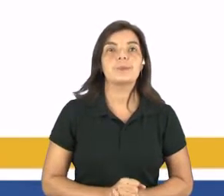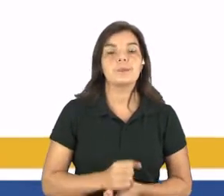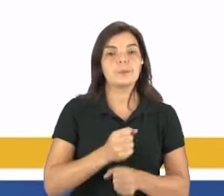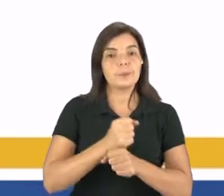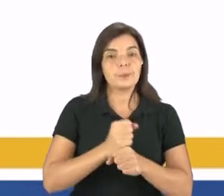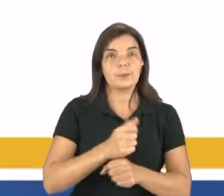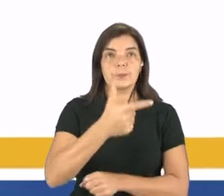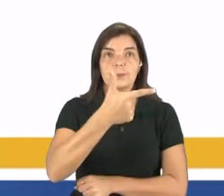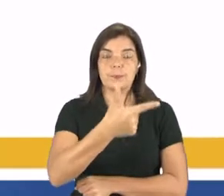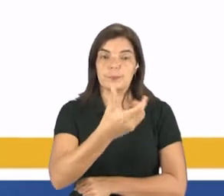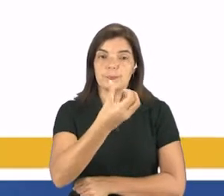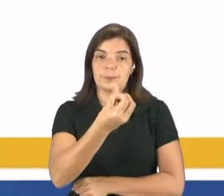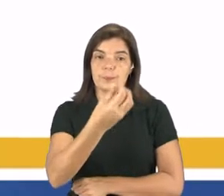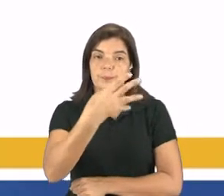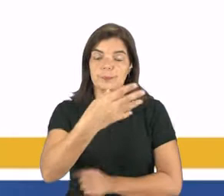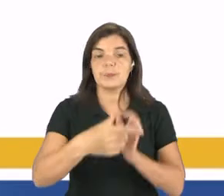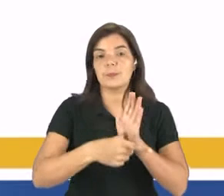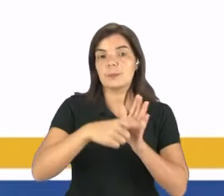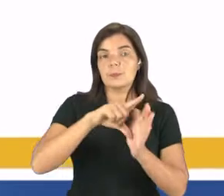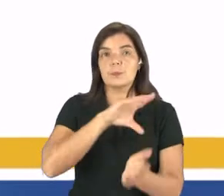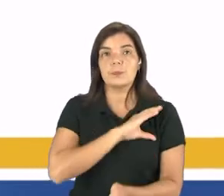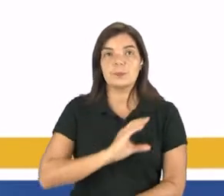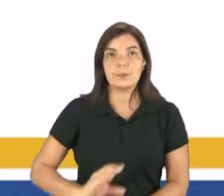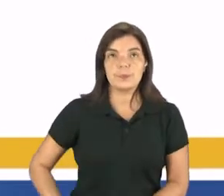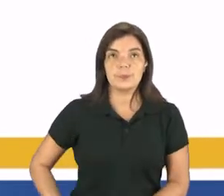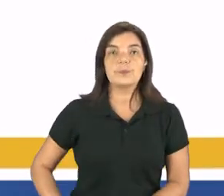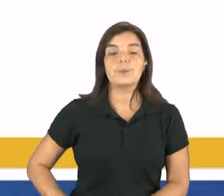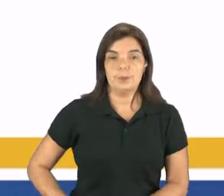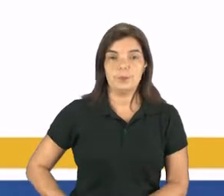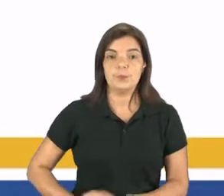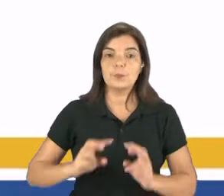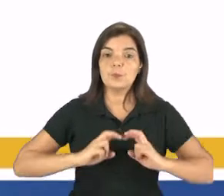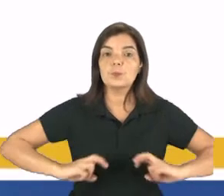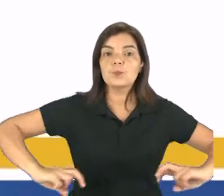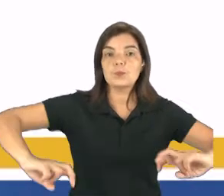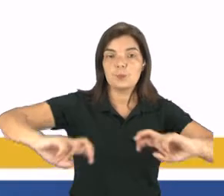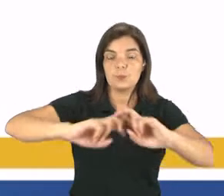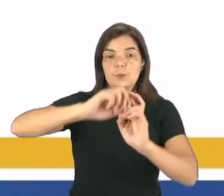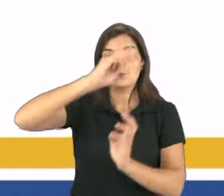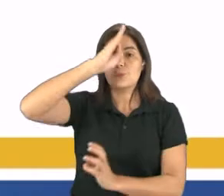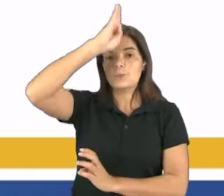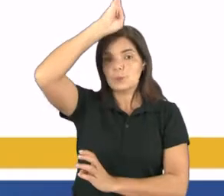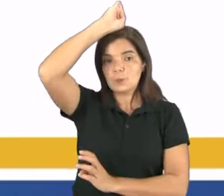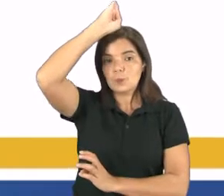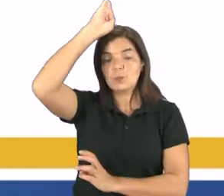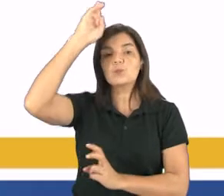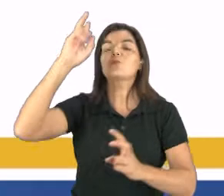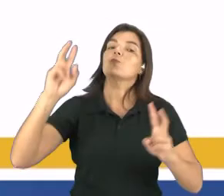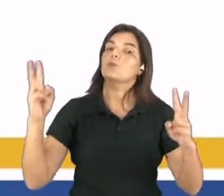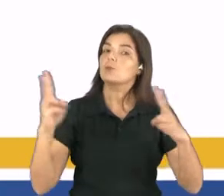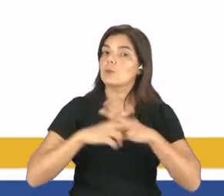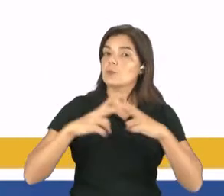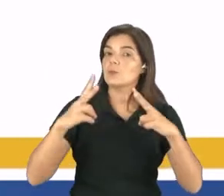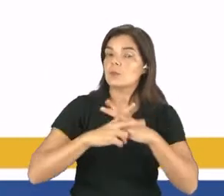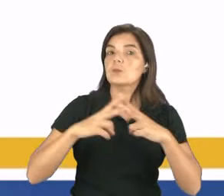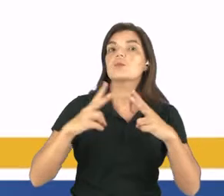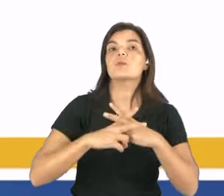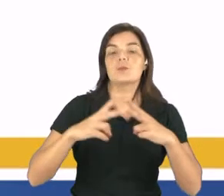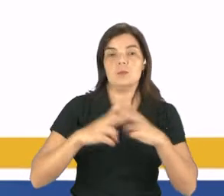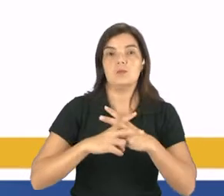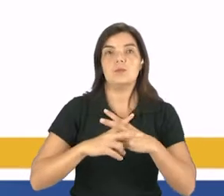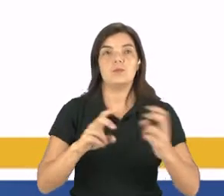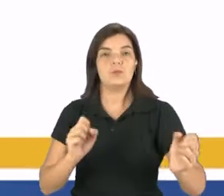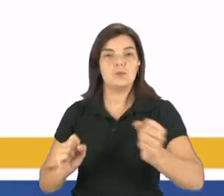de 264 a.C., nos circos de Roma, aconteciam as lutas dos gladiadores, escravos